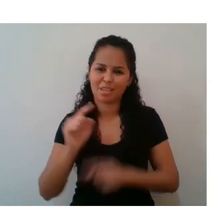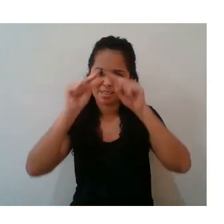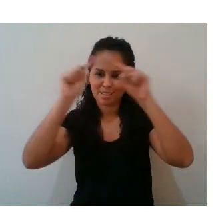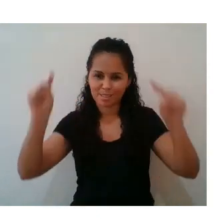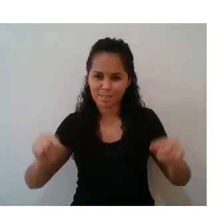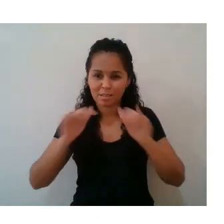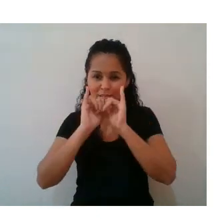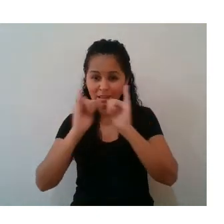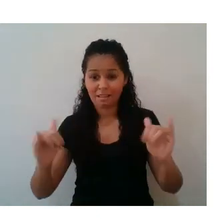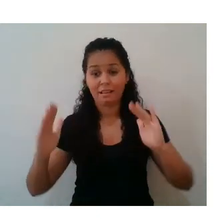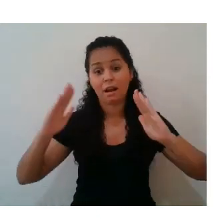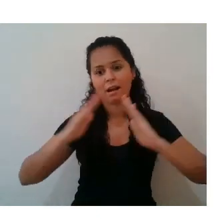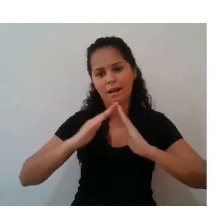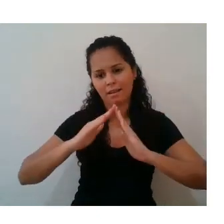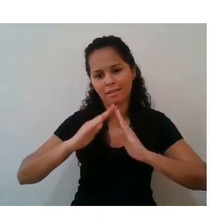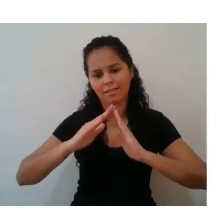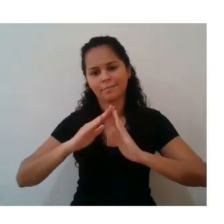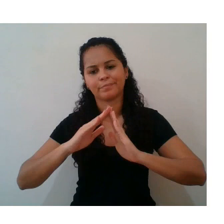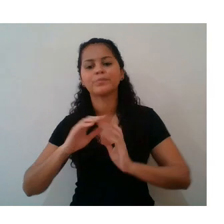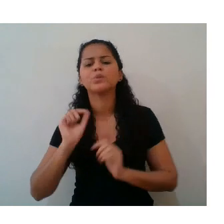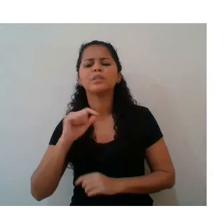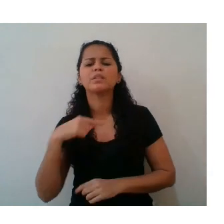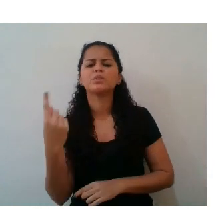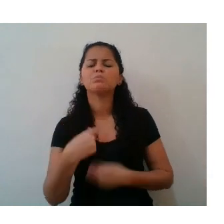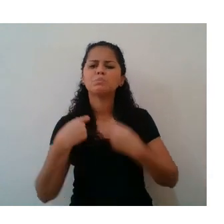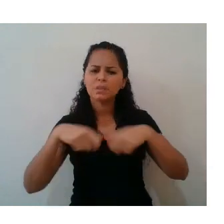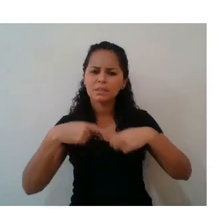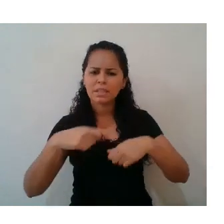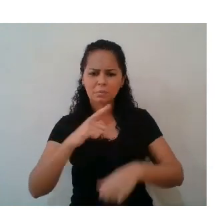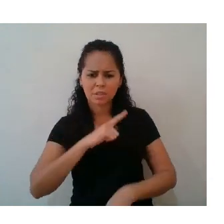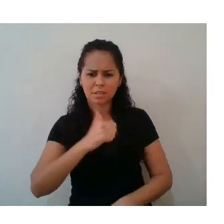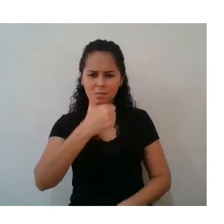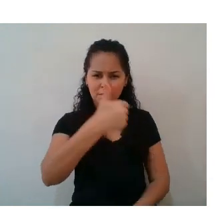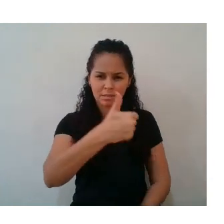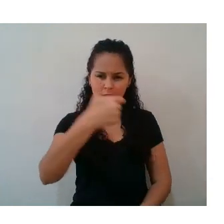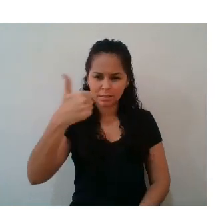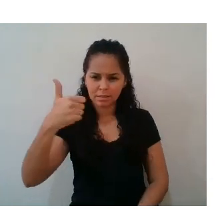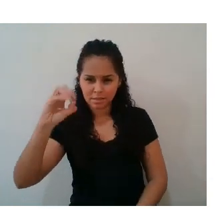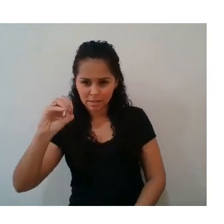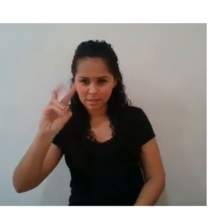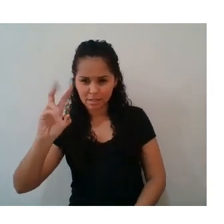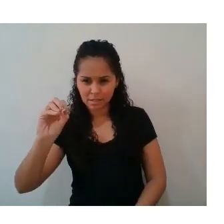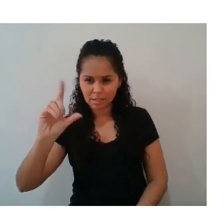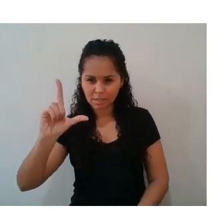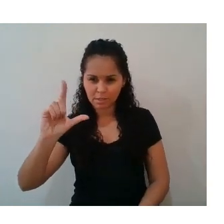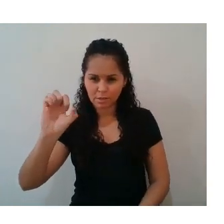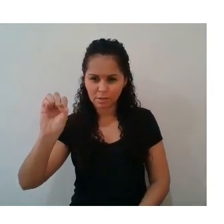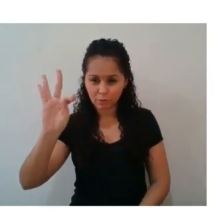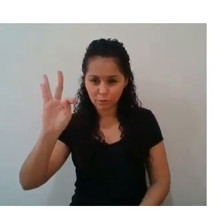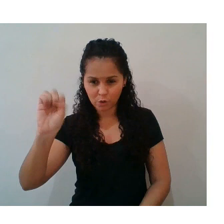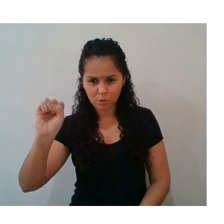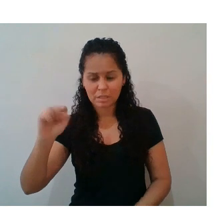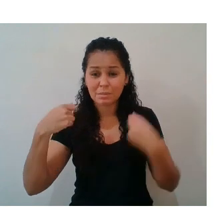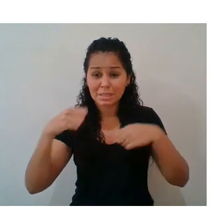circuitos residenciais. O que a gente precisa? Se eu recebo 110 volts, eu não quero que ele seja dividido um pouquinho para a geladeira,